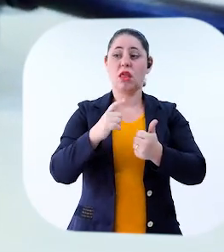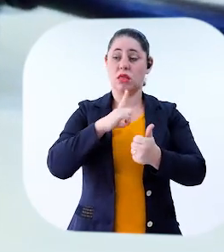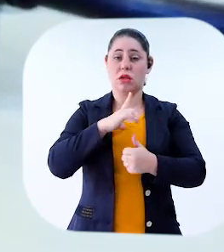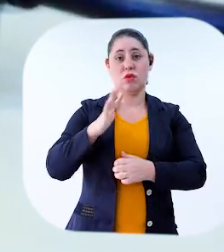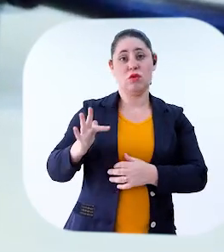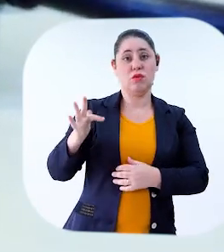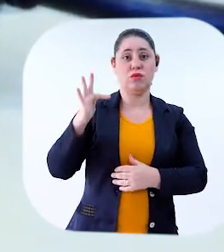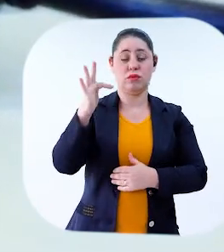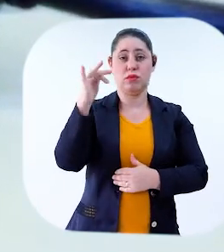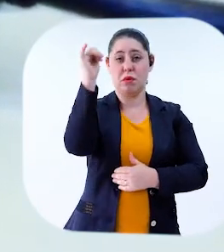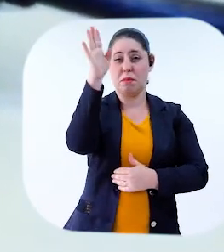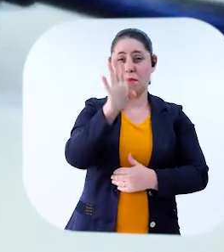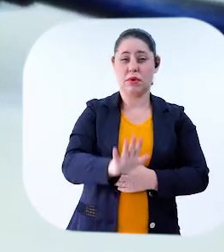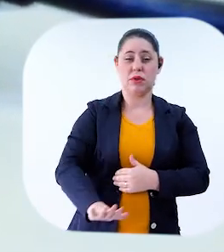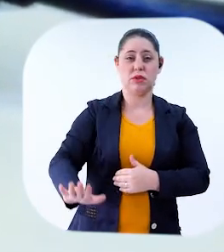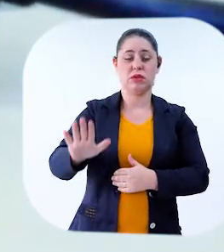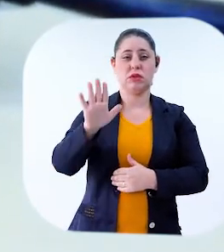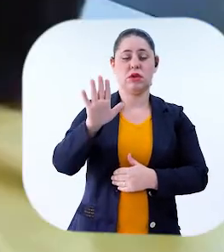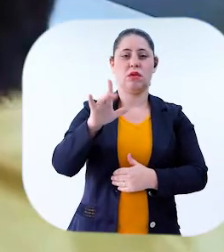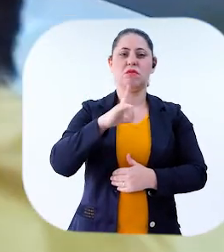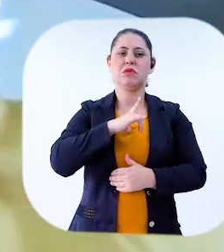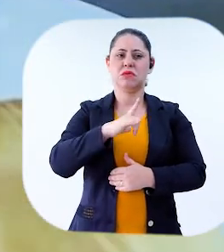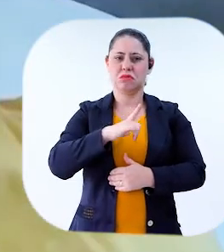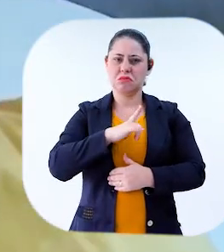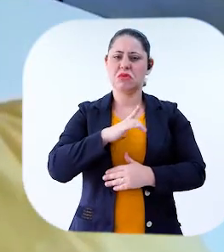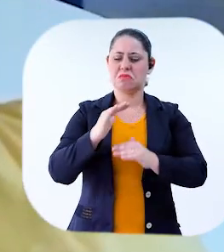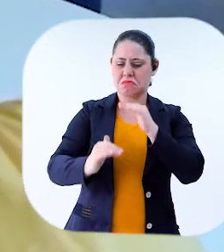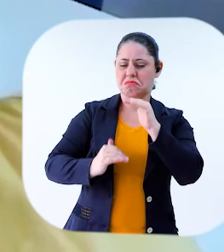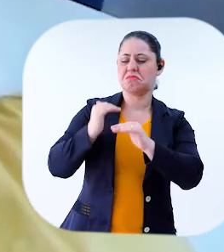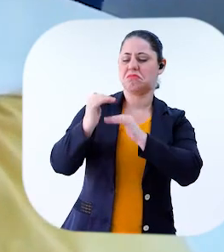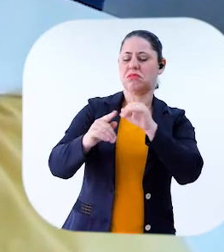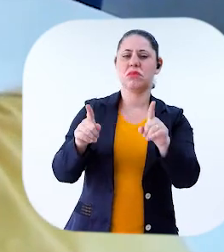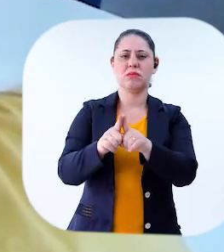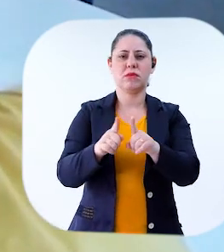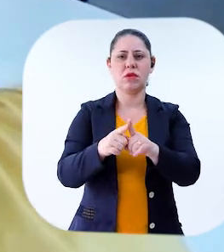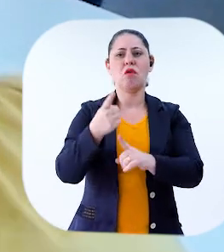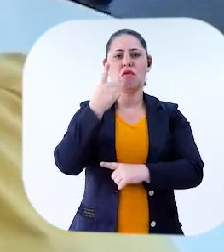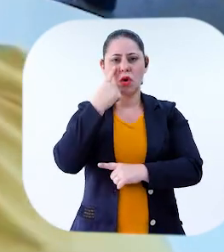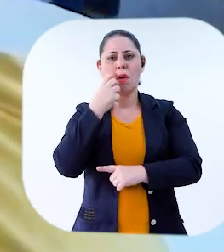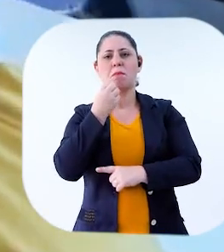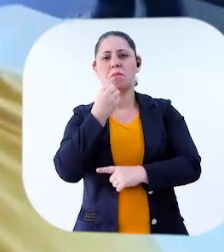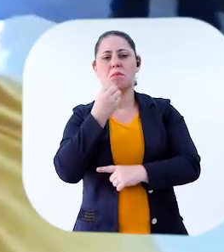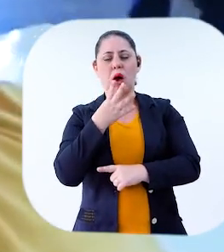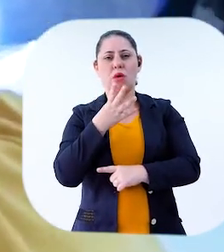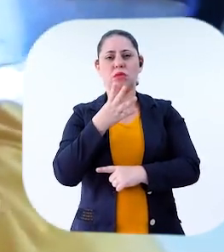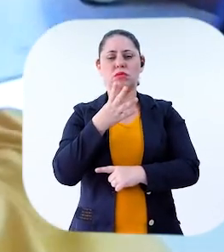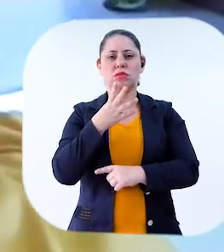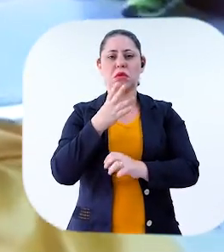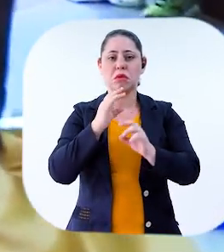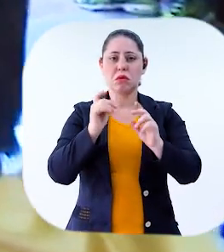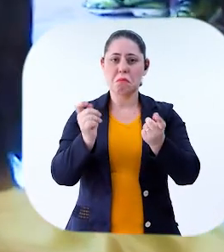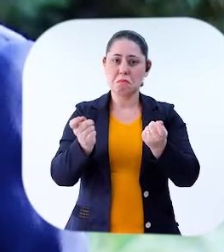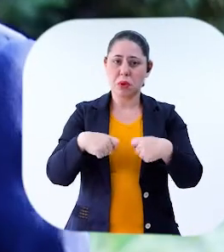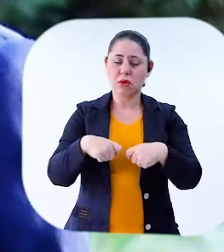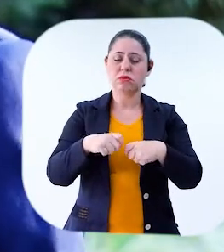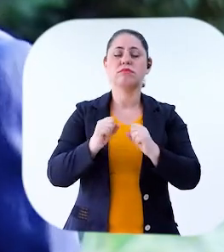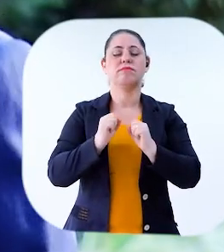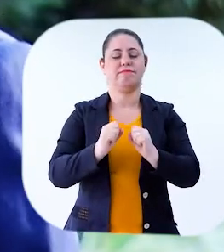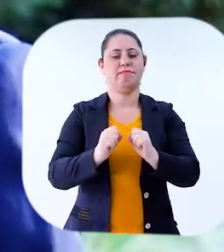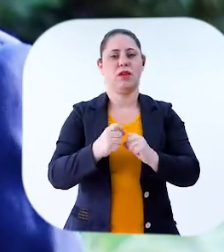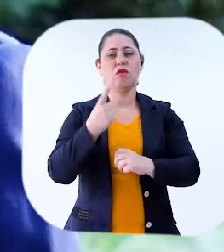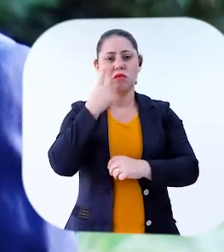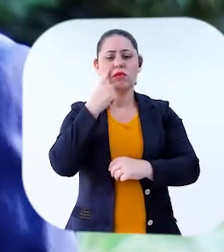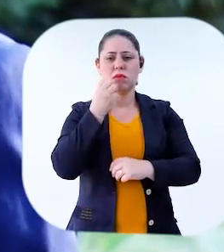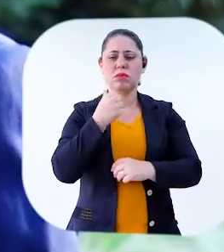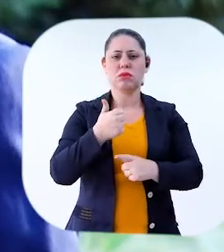nós teremos isso no futuro. O Brasil, acho que vai ser um grande precursor nisso aí tudo, né? Eu vejo que você vê com bons olhos essa possibilidade. Eu vejo com bons